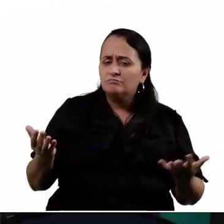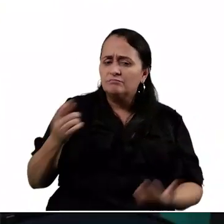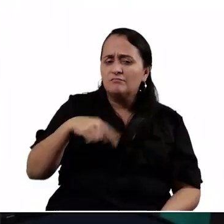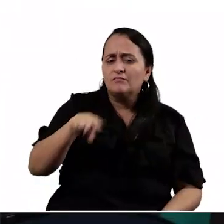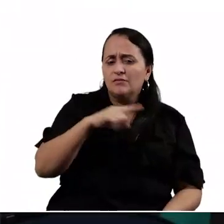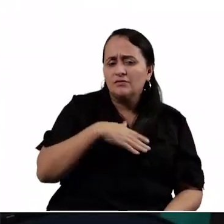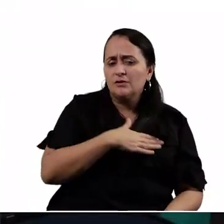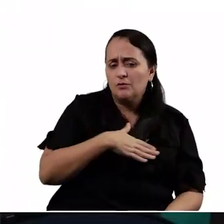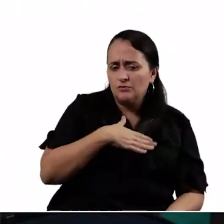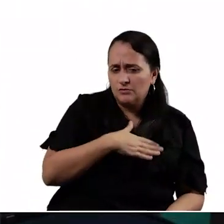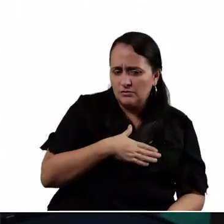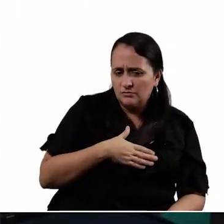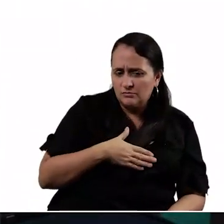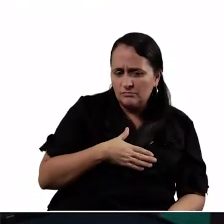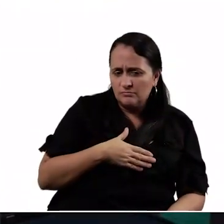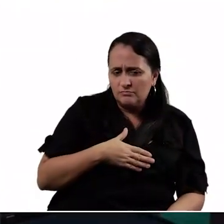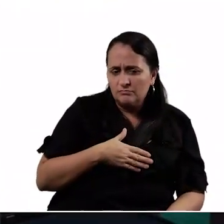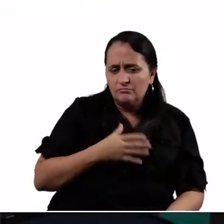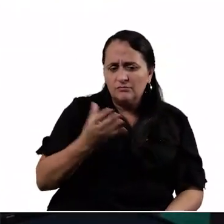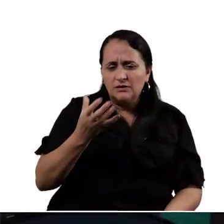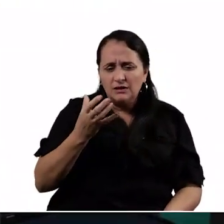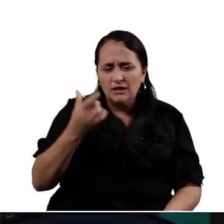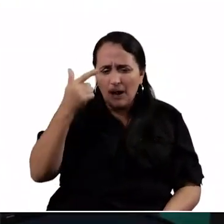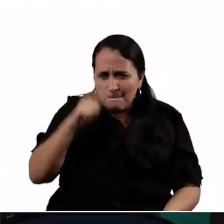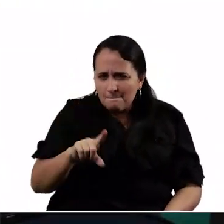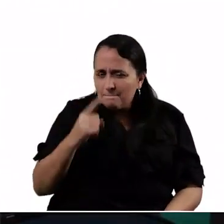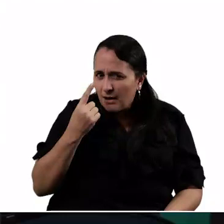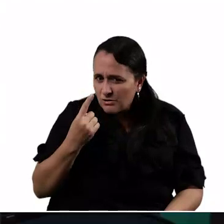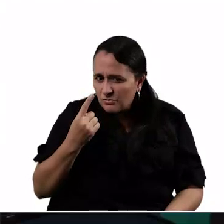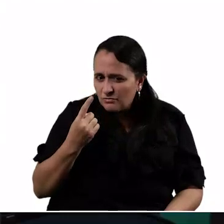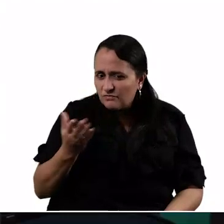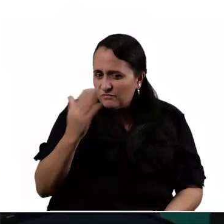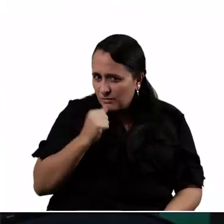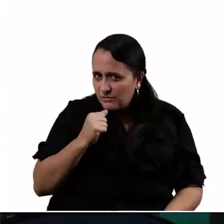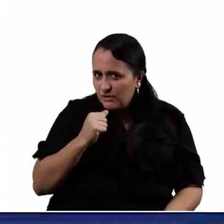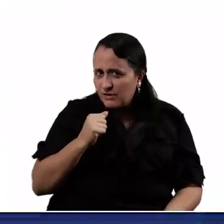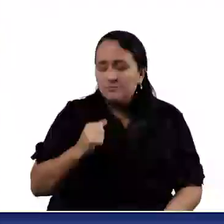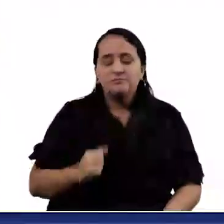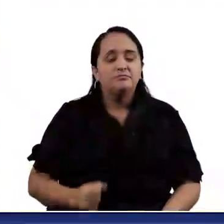gostando quer mais um ponto vamos lá